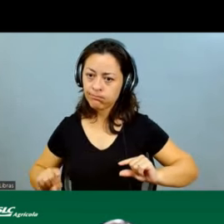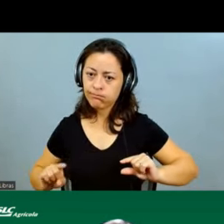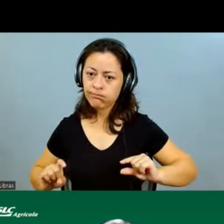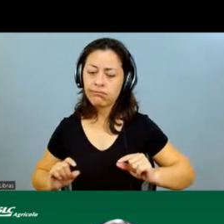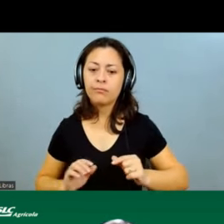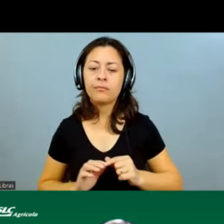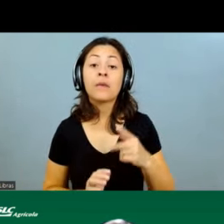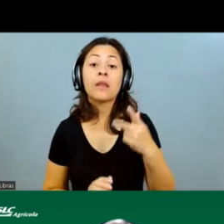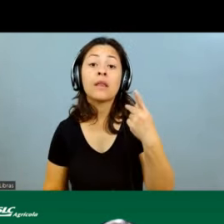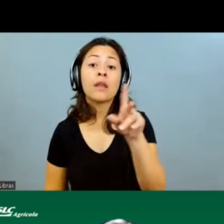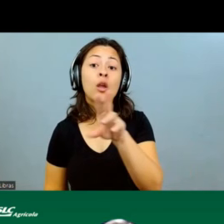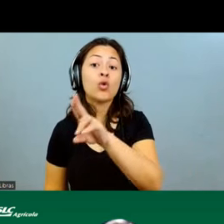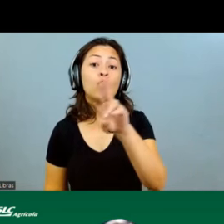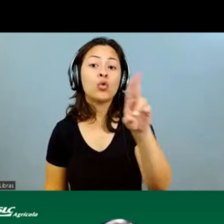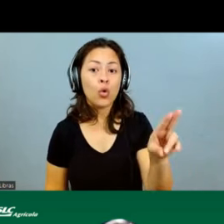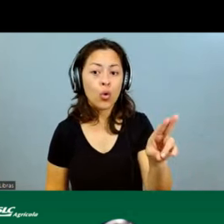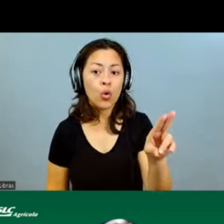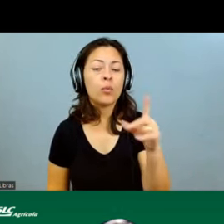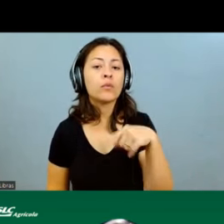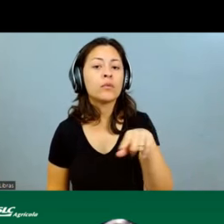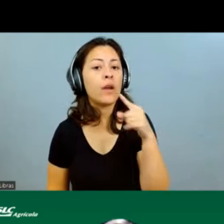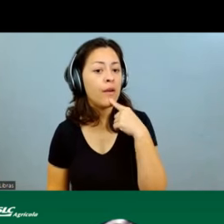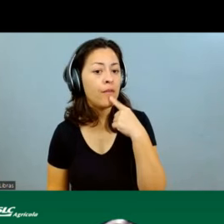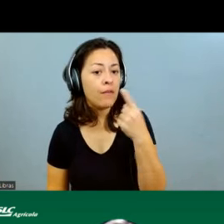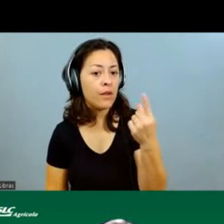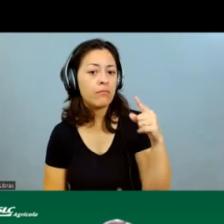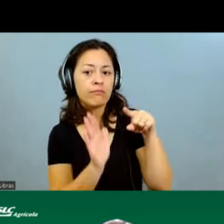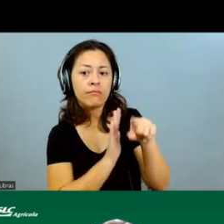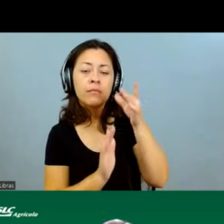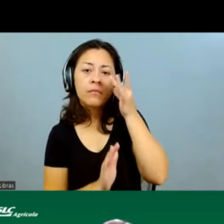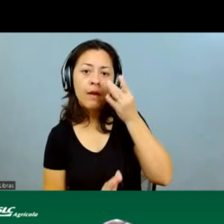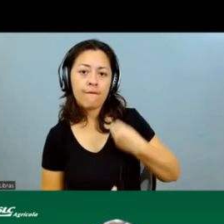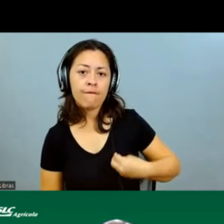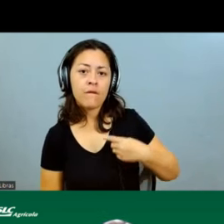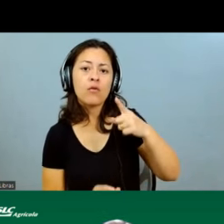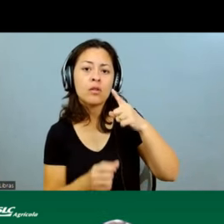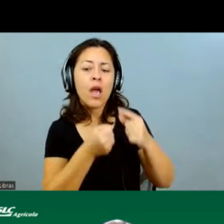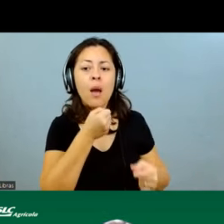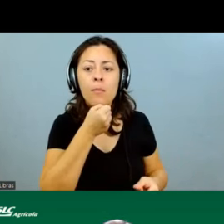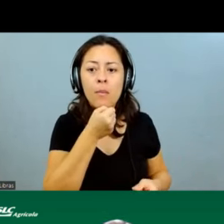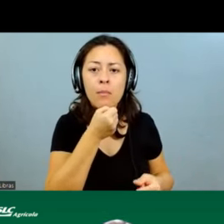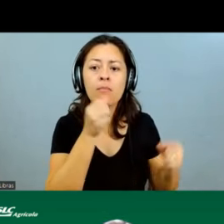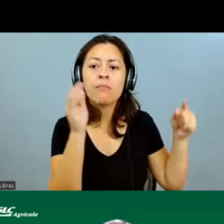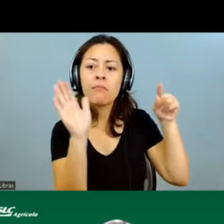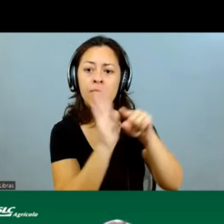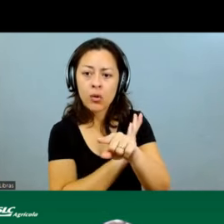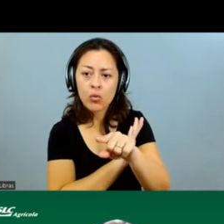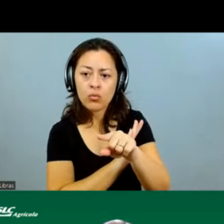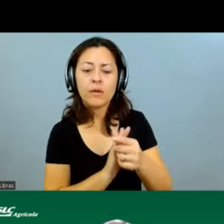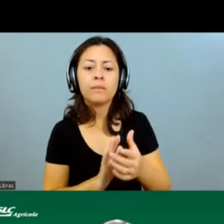anunciados para quem Façam as suas perguntas ao vivo nesse momento uma